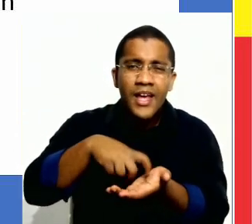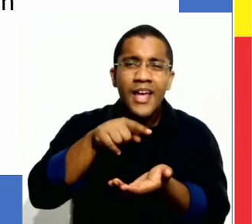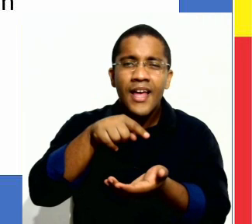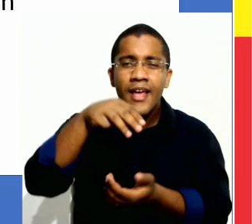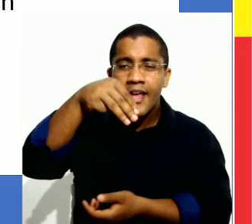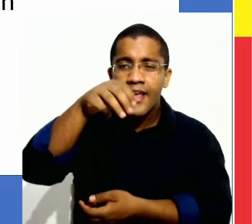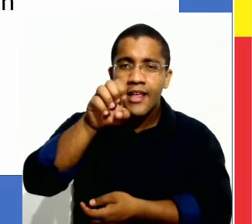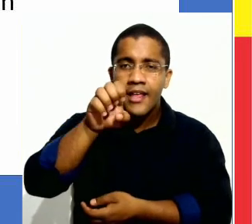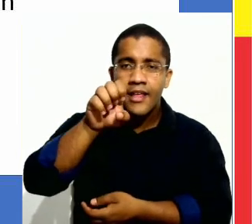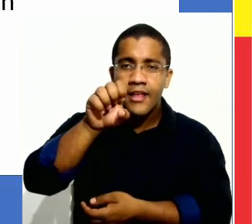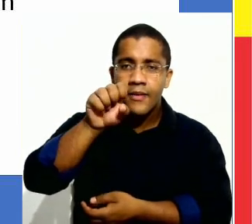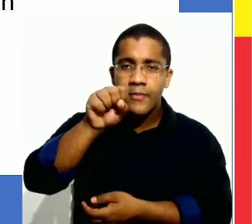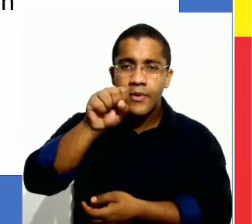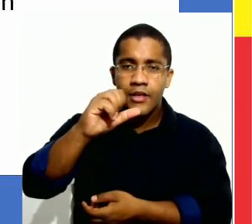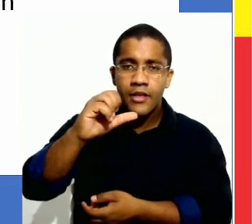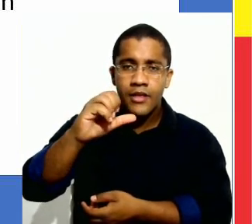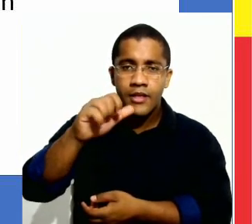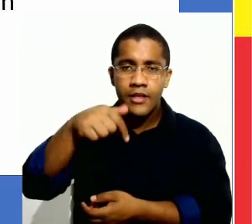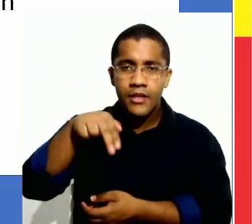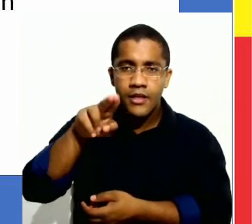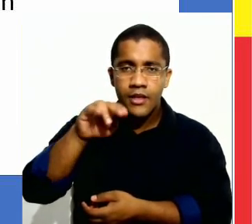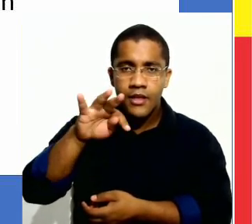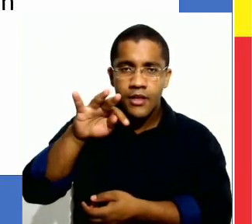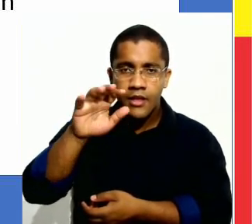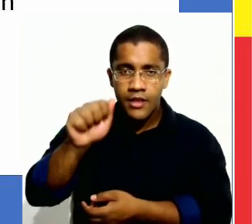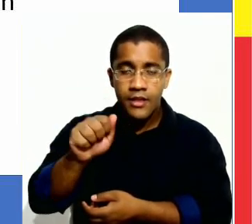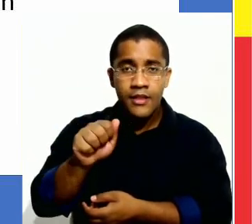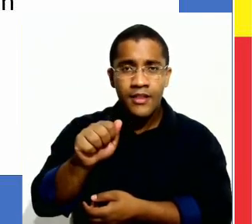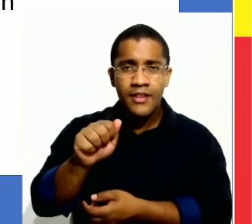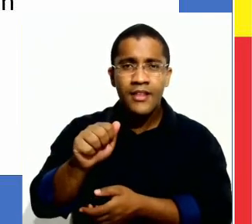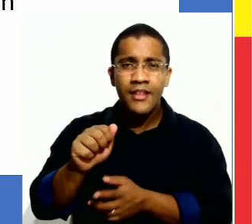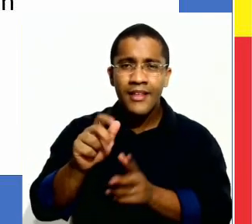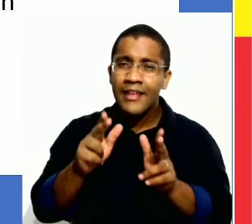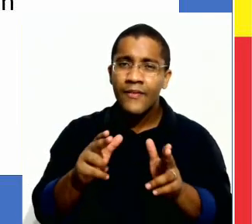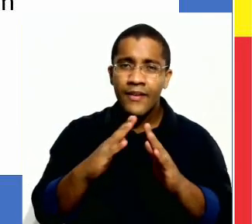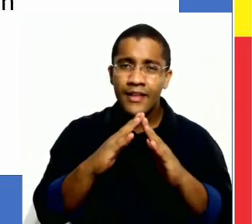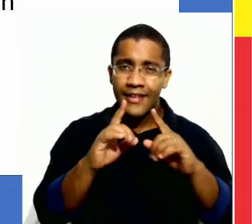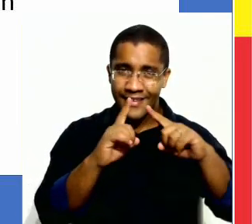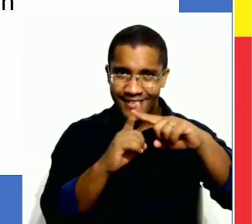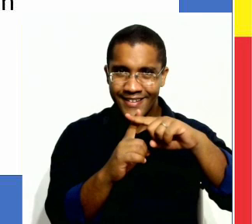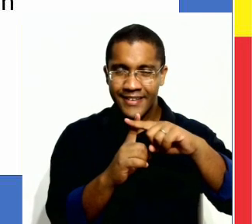grande mesquita de Tombouctou,